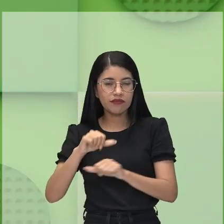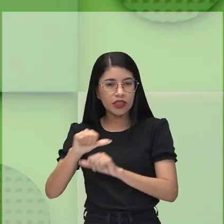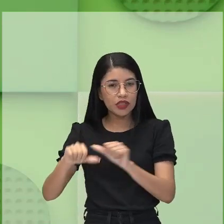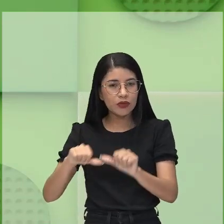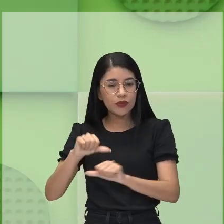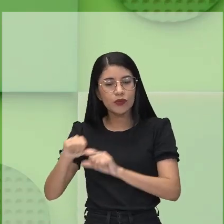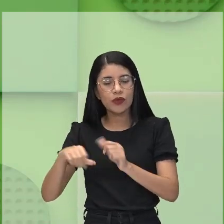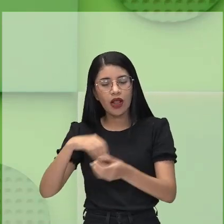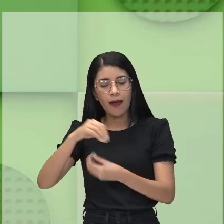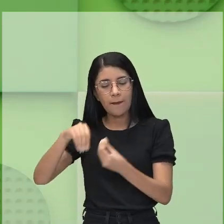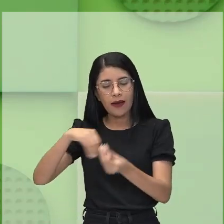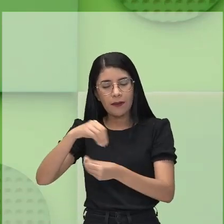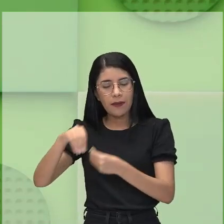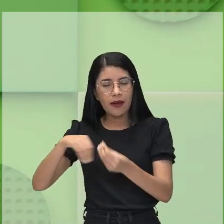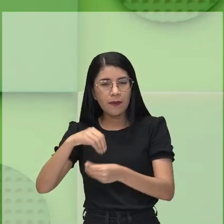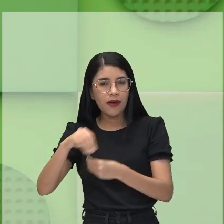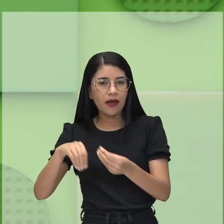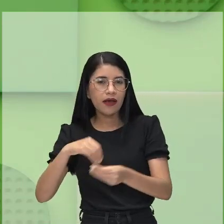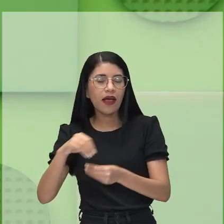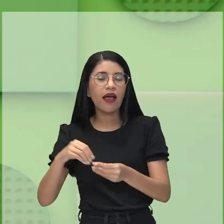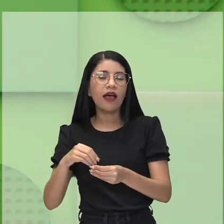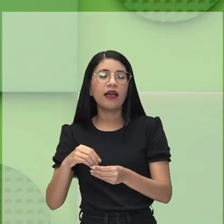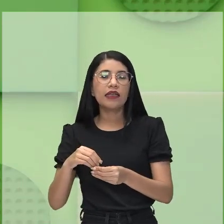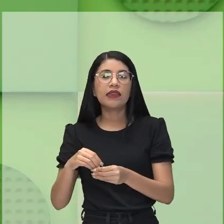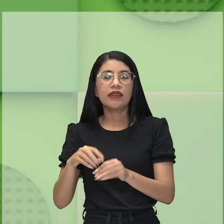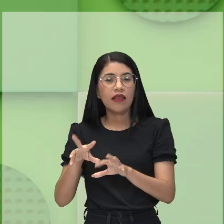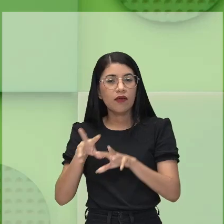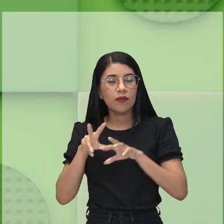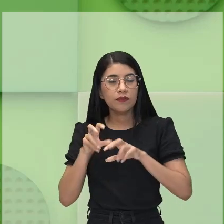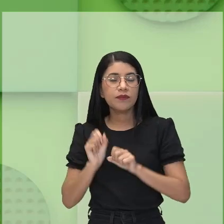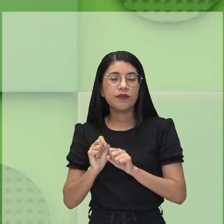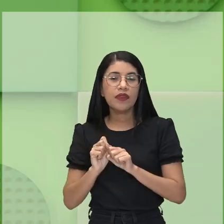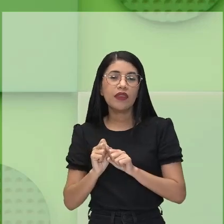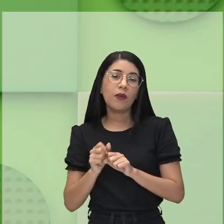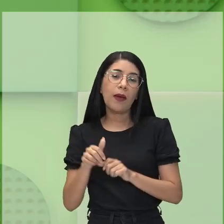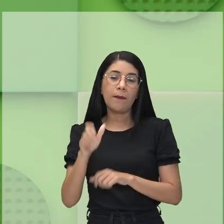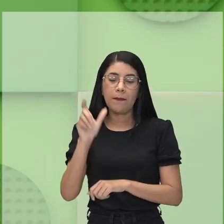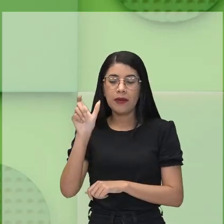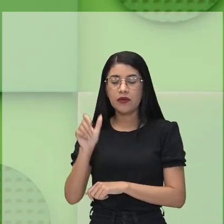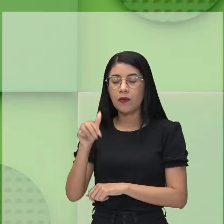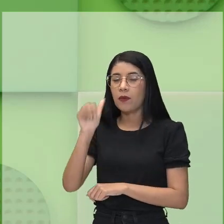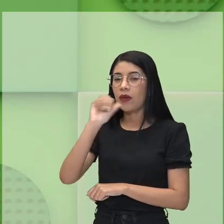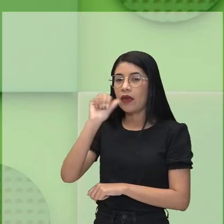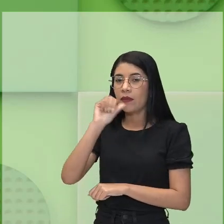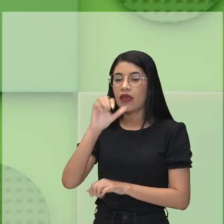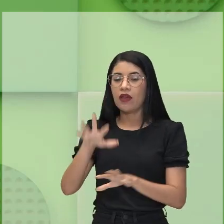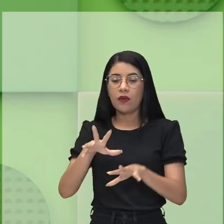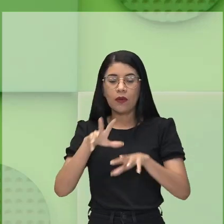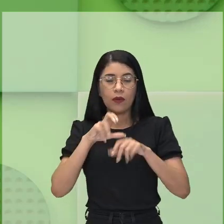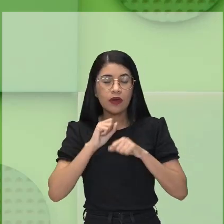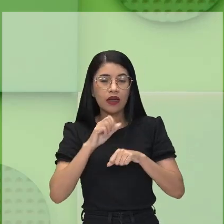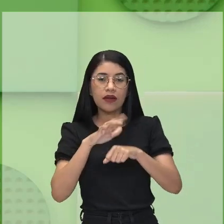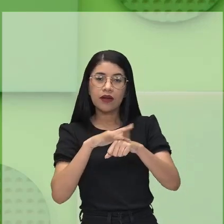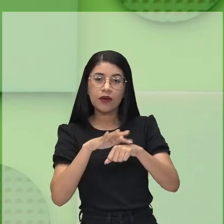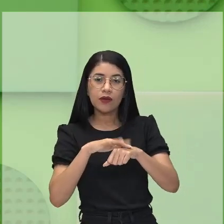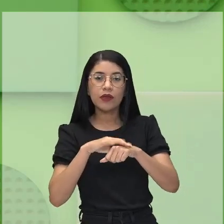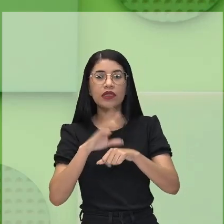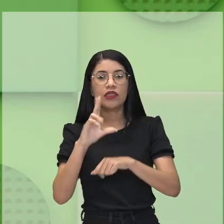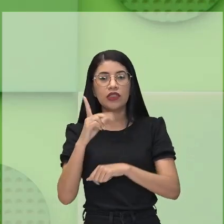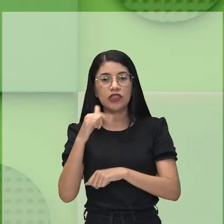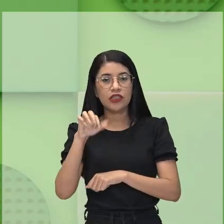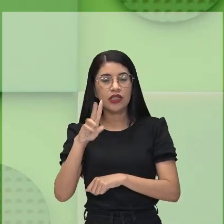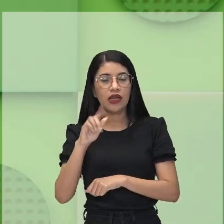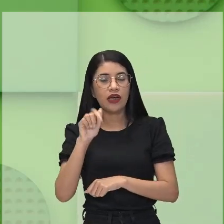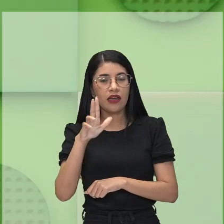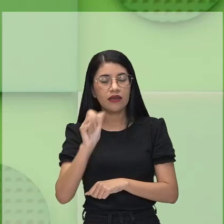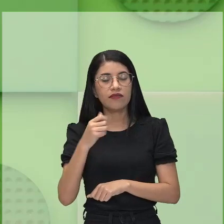vetores estavam com Trypanosoma cruzi e dessa maneira nós tivemos transmissão de doença de Chagas na nossa região. É por